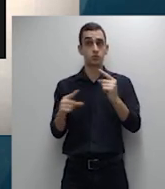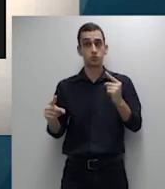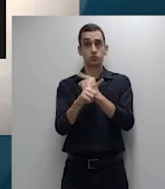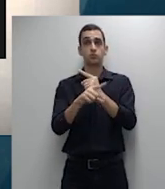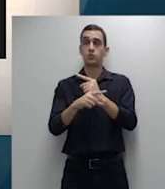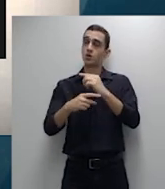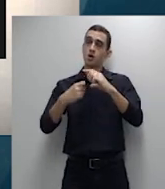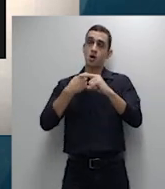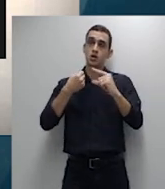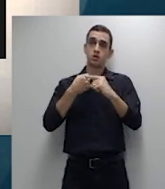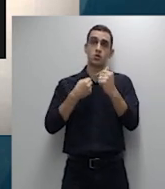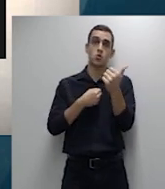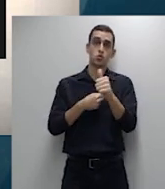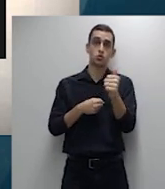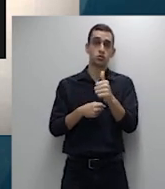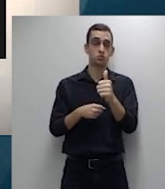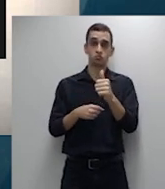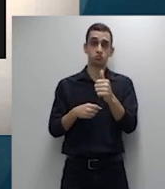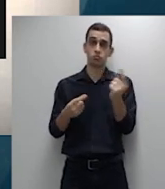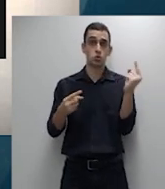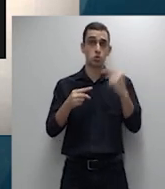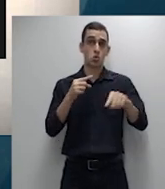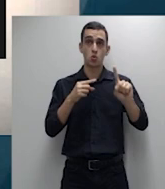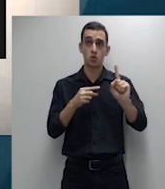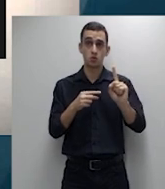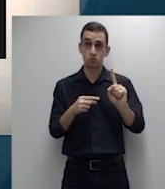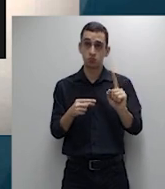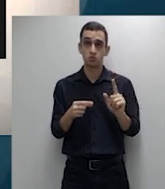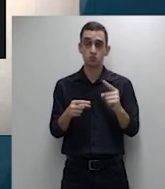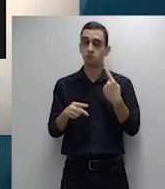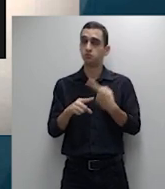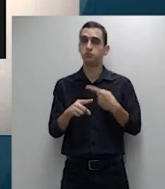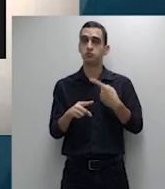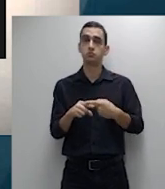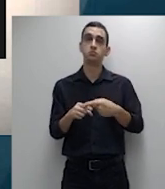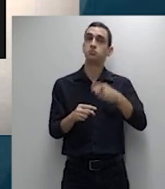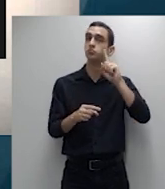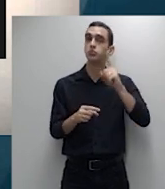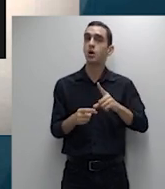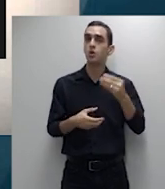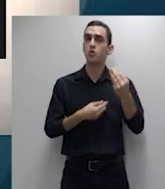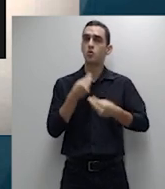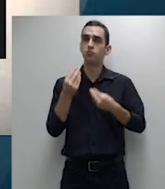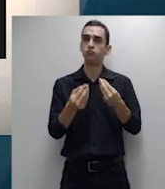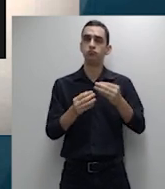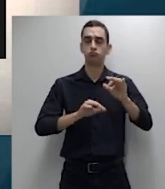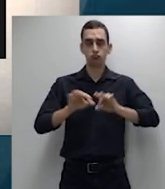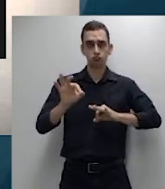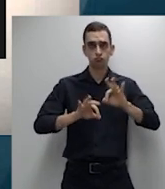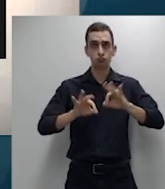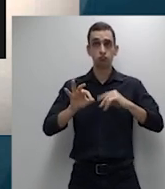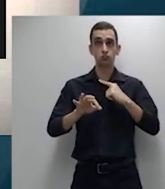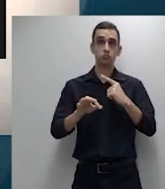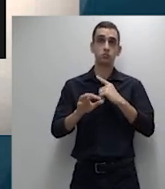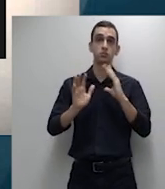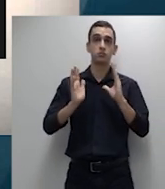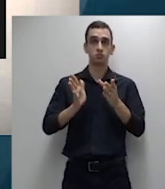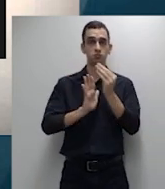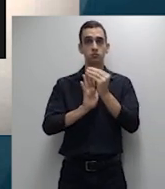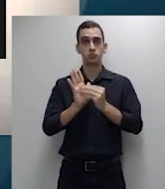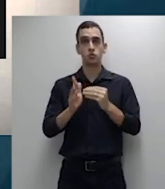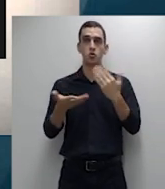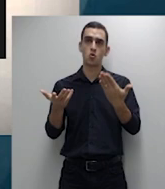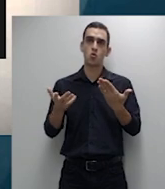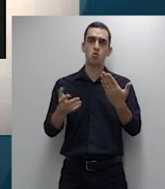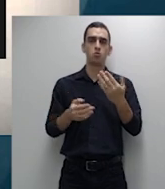o outro Valeu construções não se sabe como se fez esse salto interpretativo porque não existe lógica